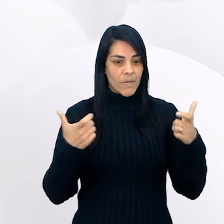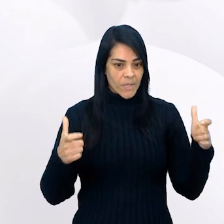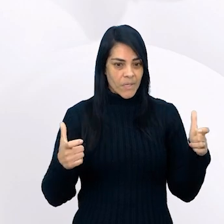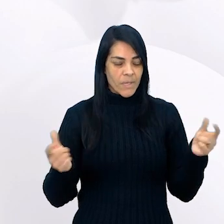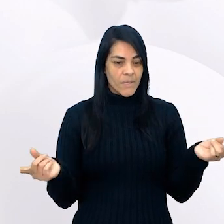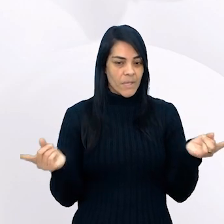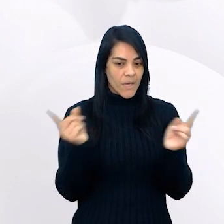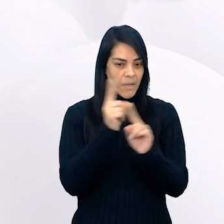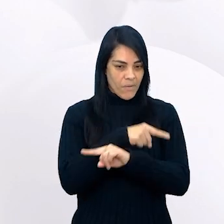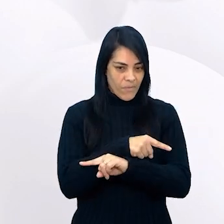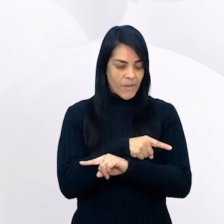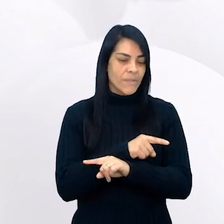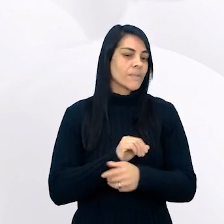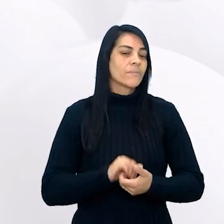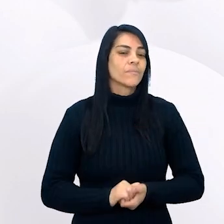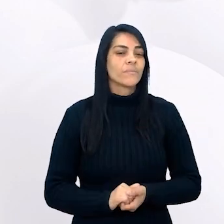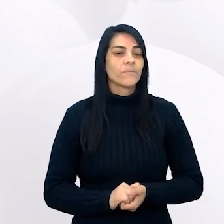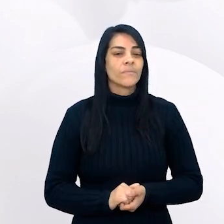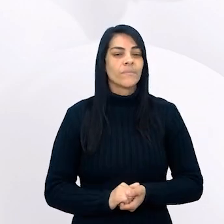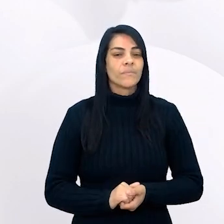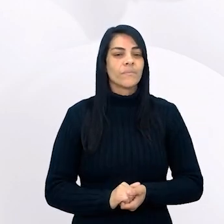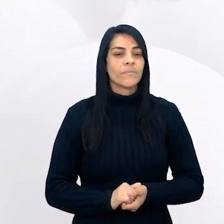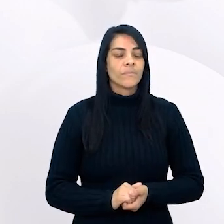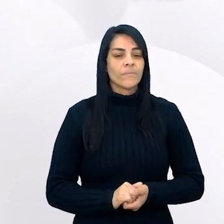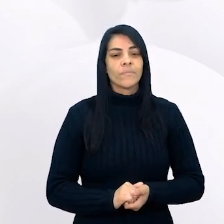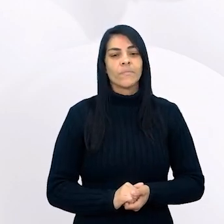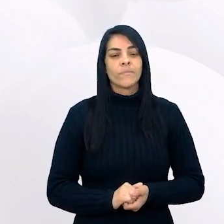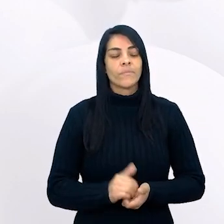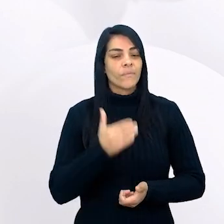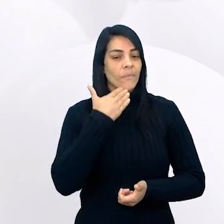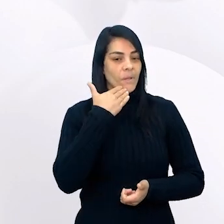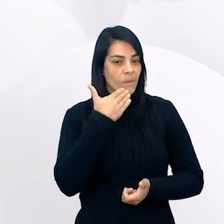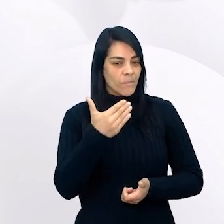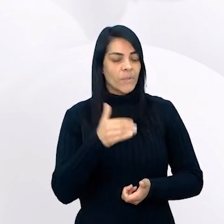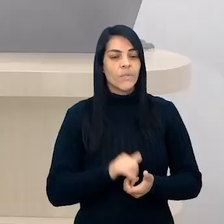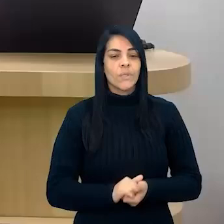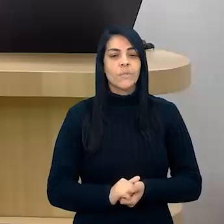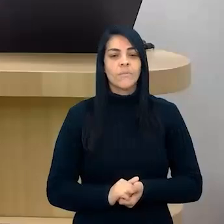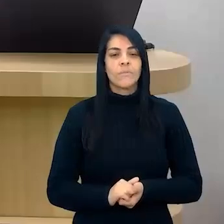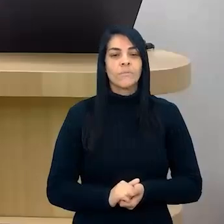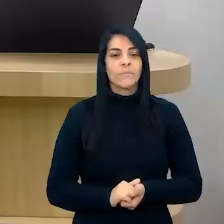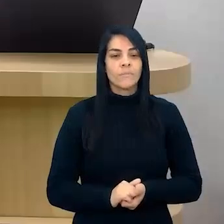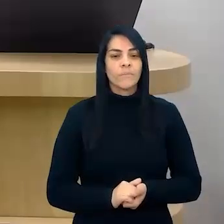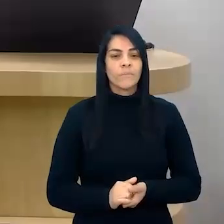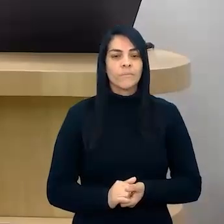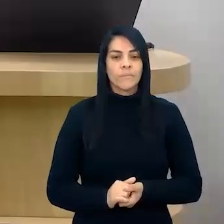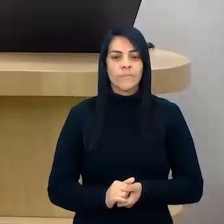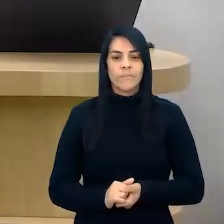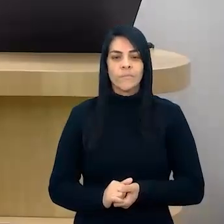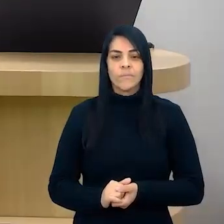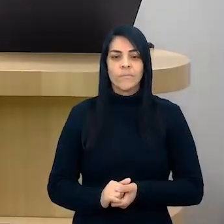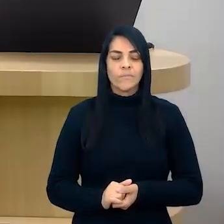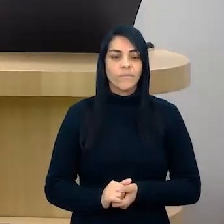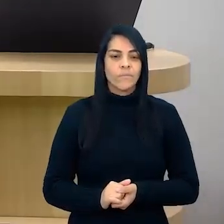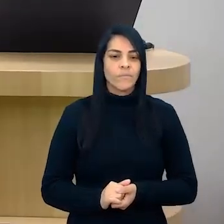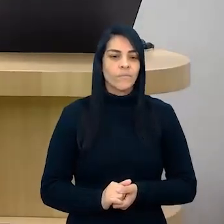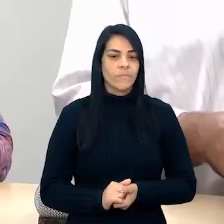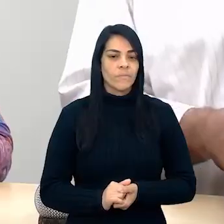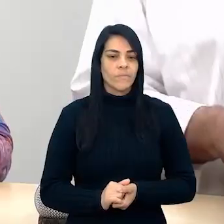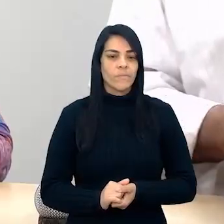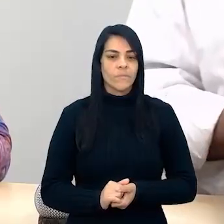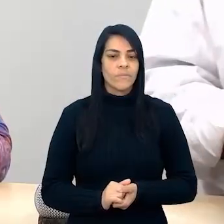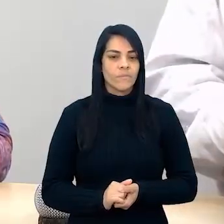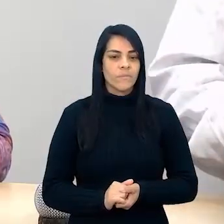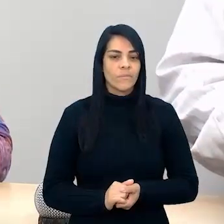inversamente proporcionais. Vamos lá. Eu vou pedir para voltar para mim enquanto eu coloco, por favor. Aí eu vou